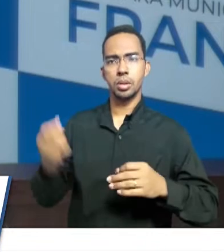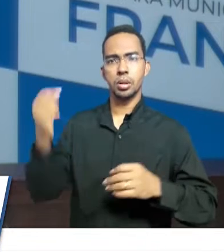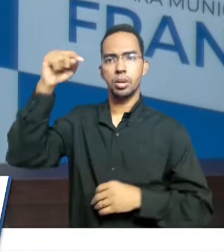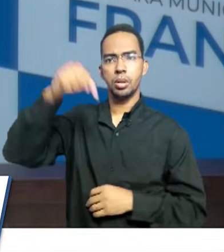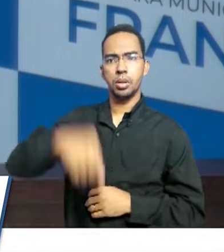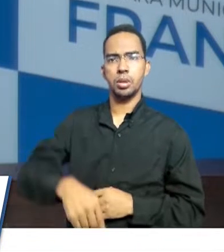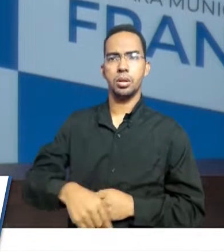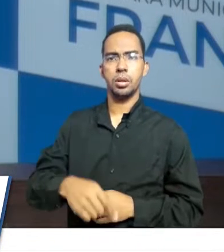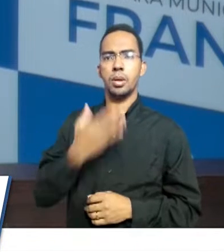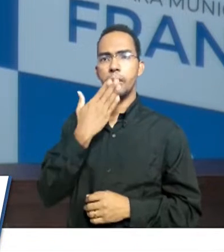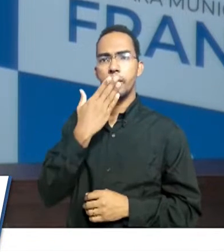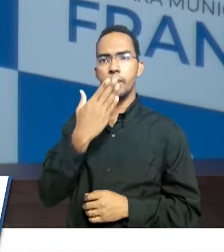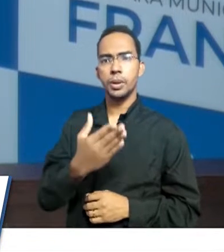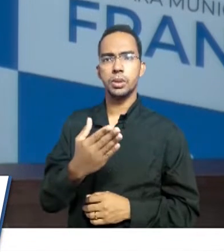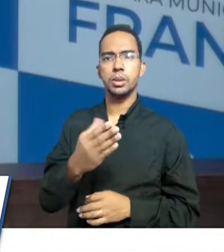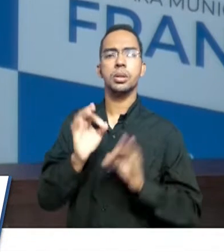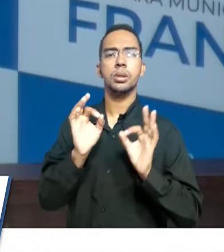isso